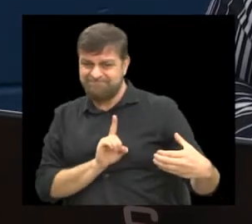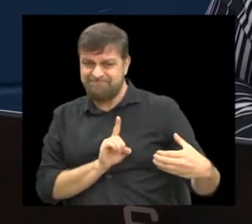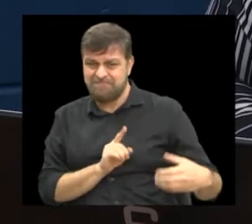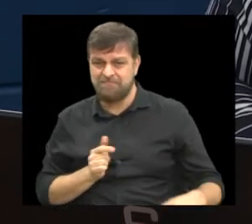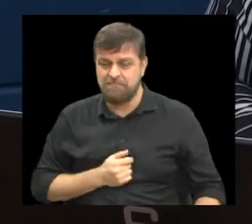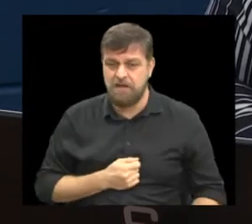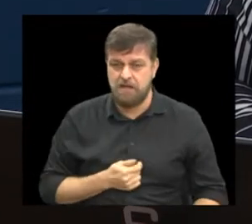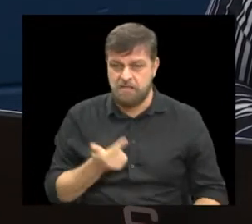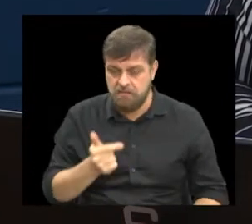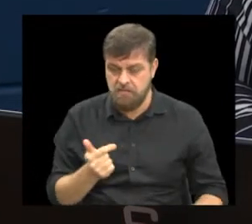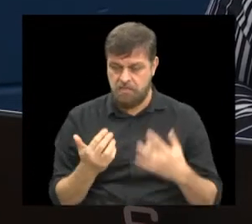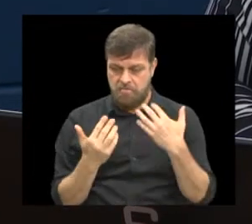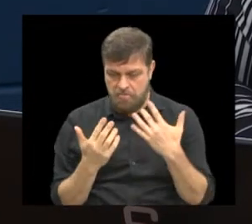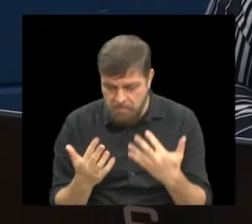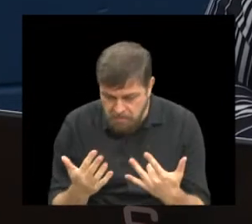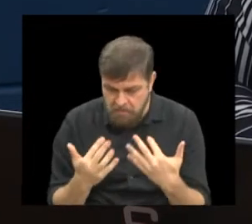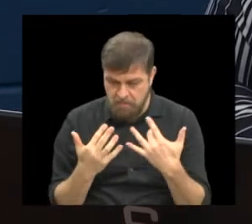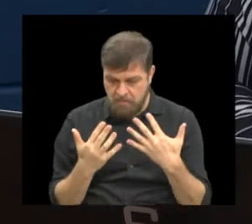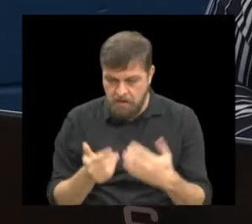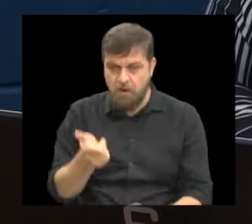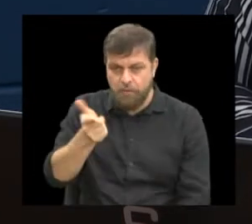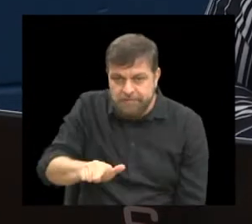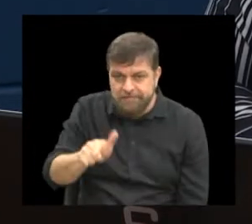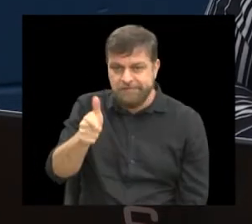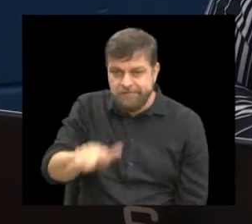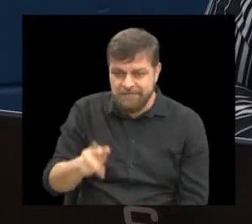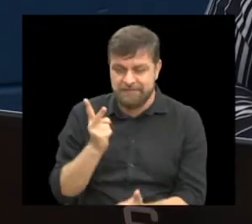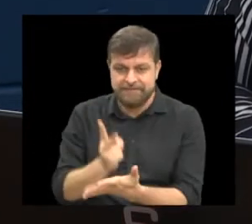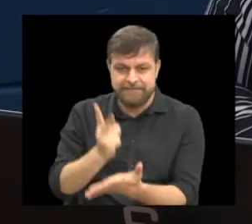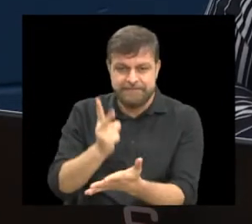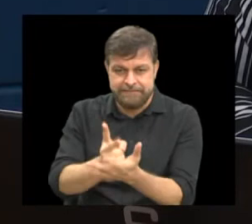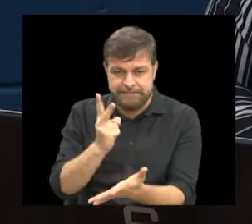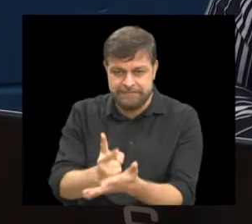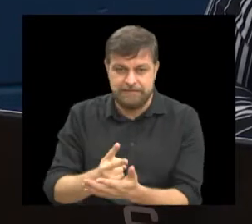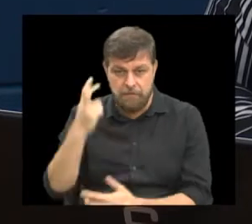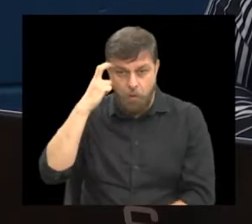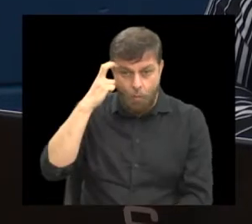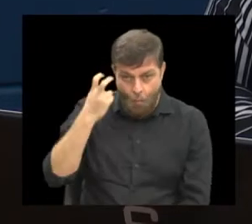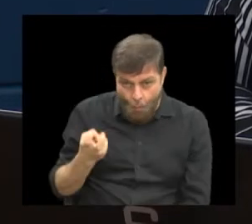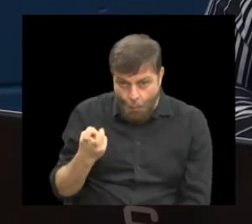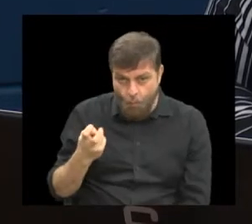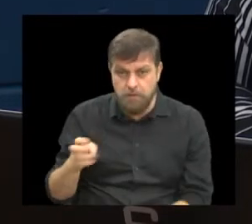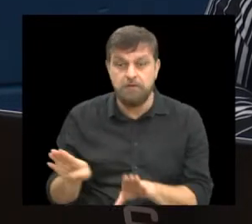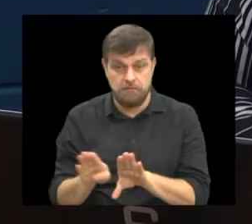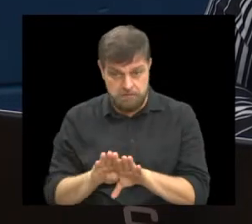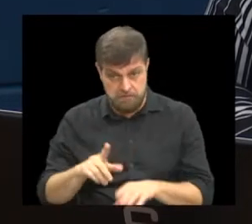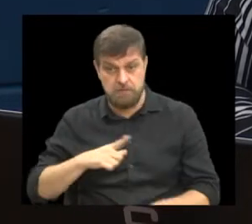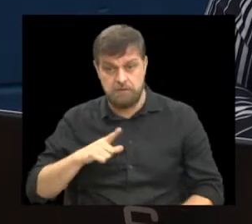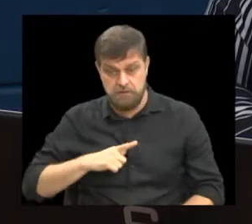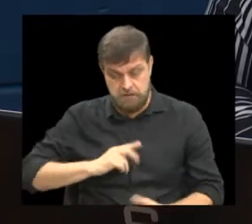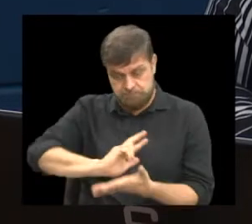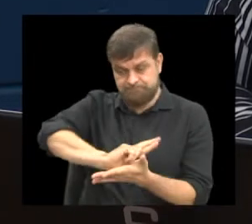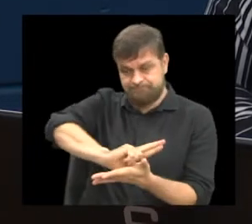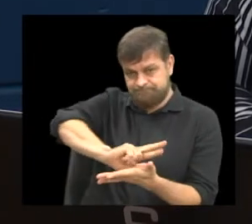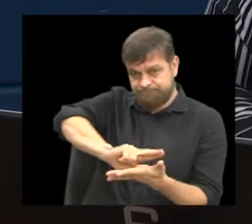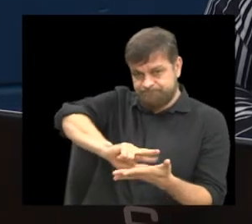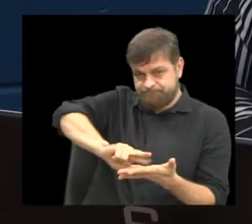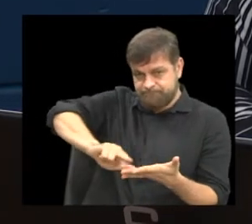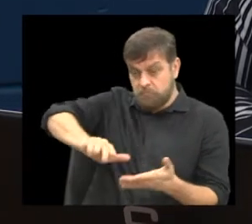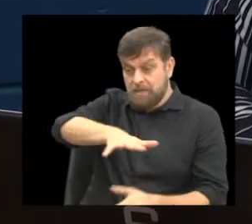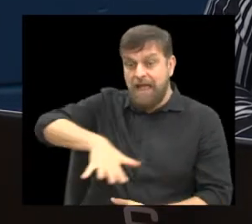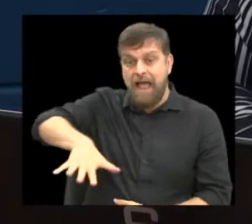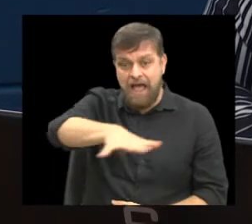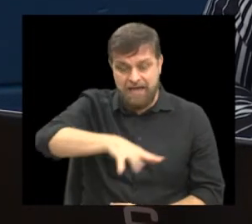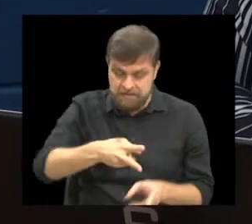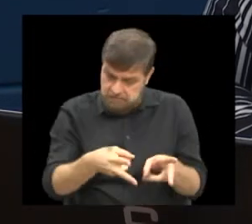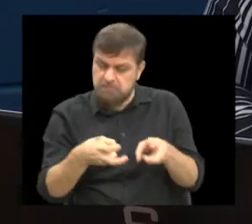padrões de repetição, não tem alguns padrões necessariamente da deficiência intelectual, embora haja em outras áreas,